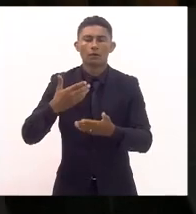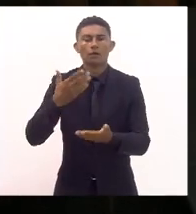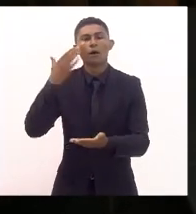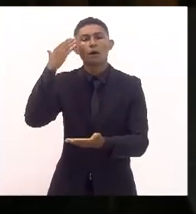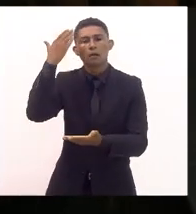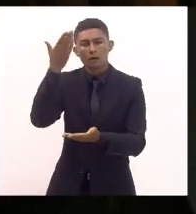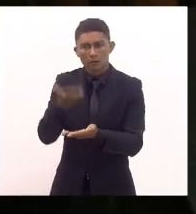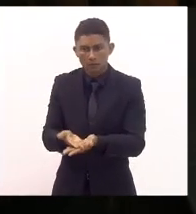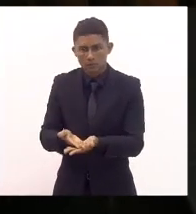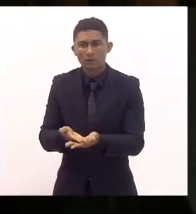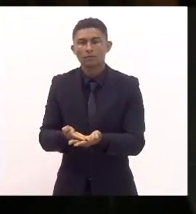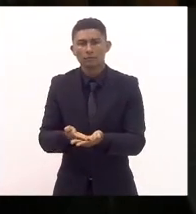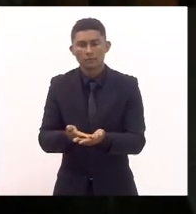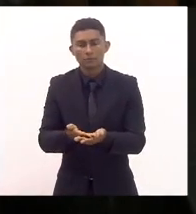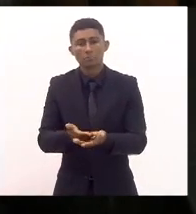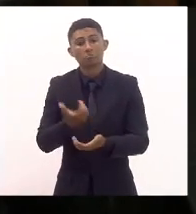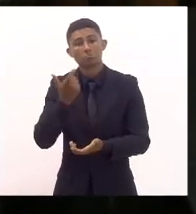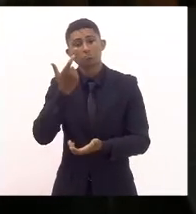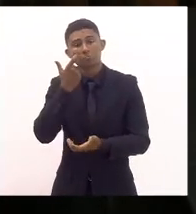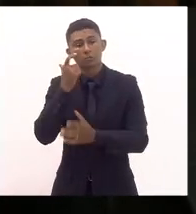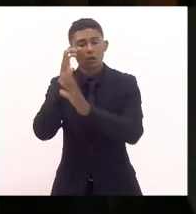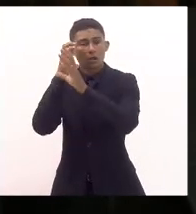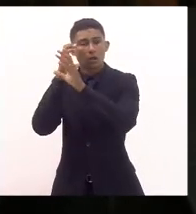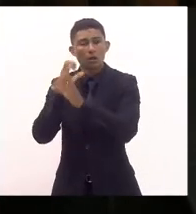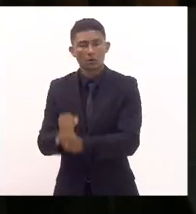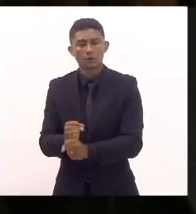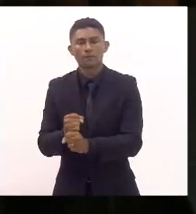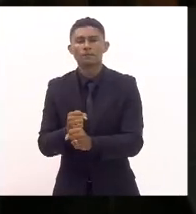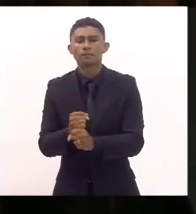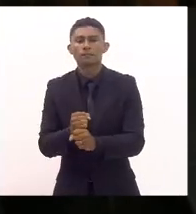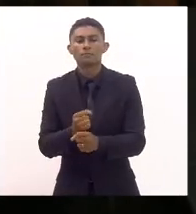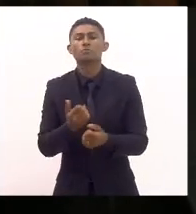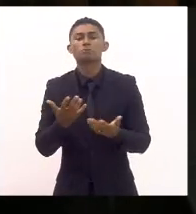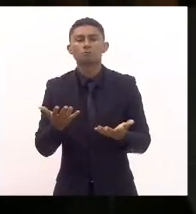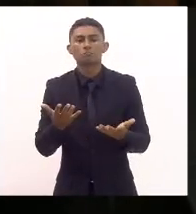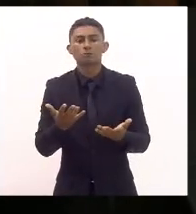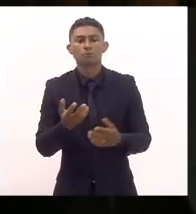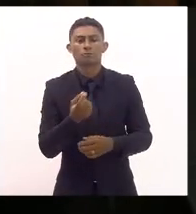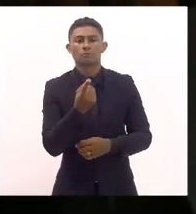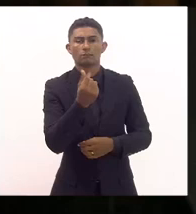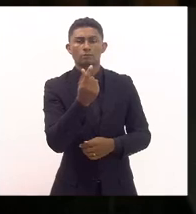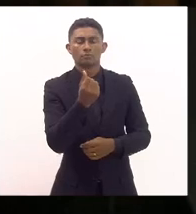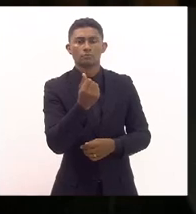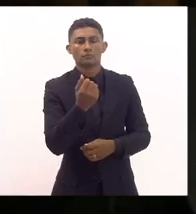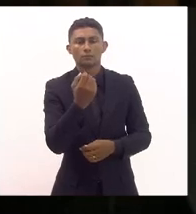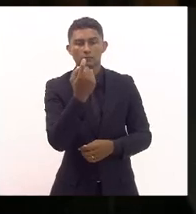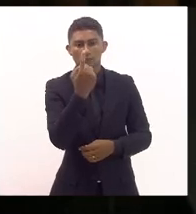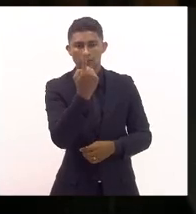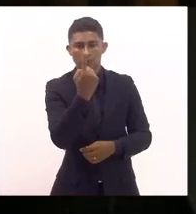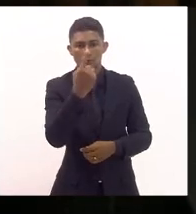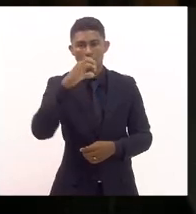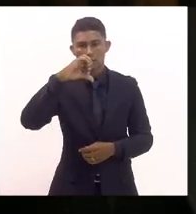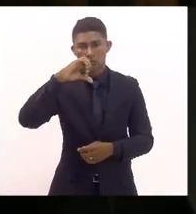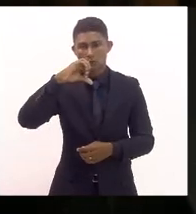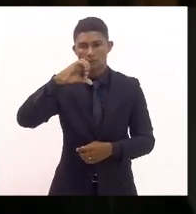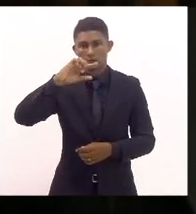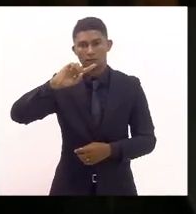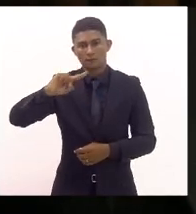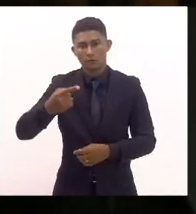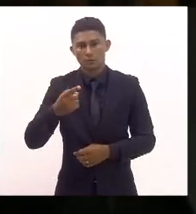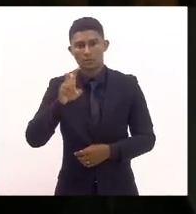todo os benefícios que chegam ao montante de 19,5